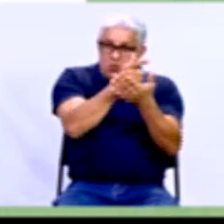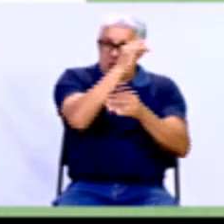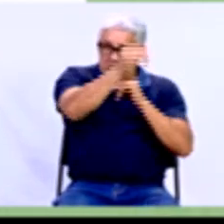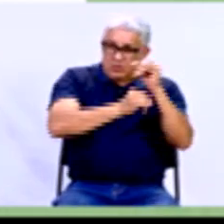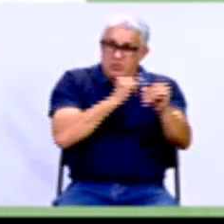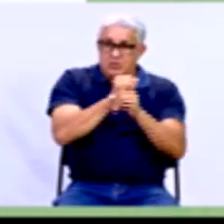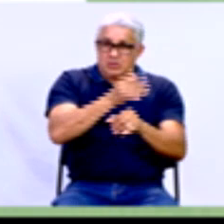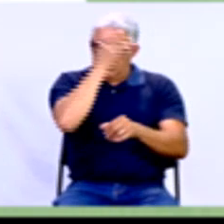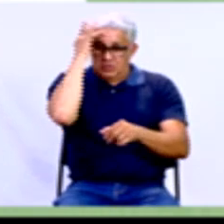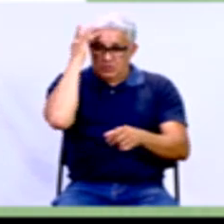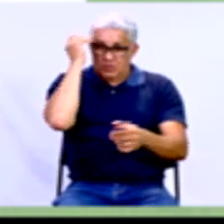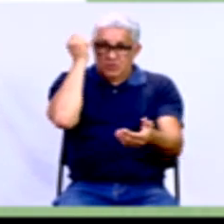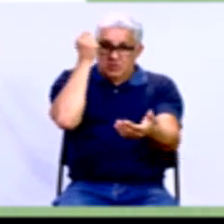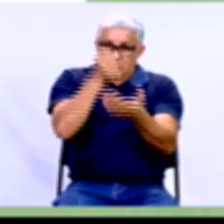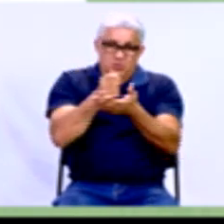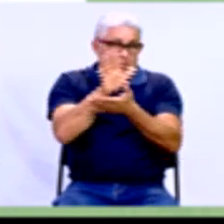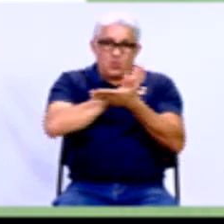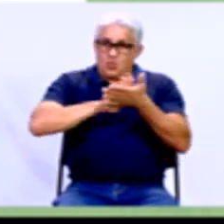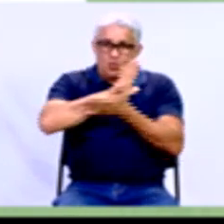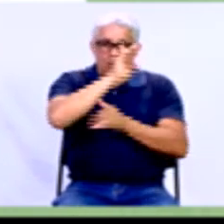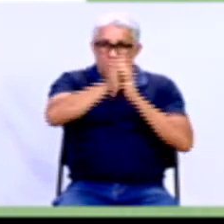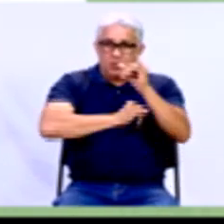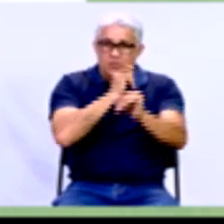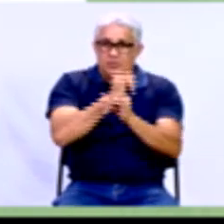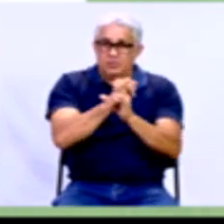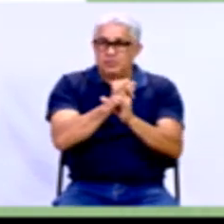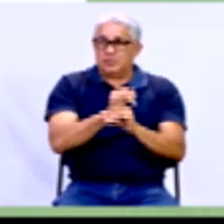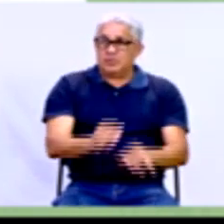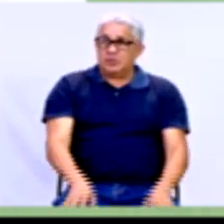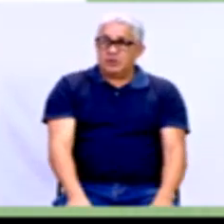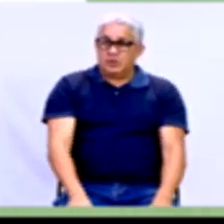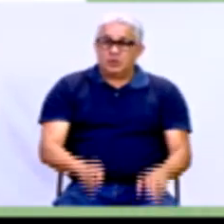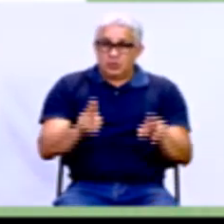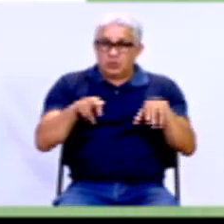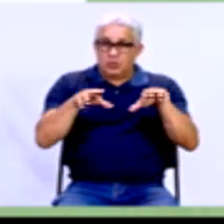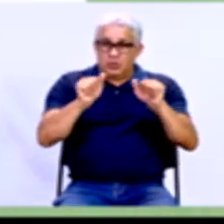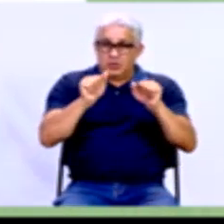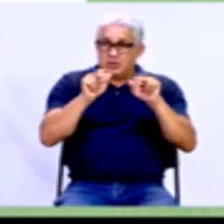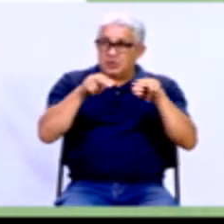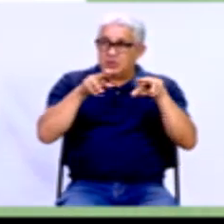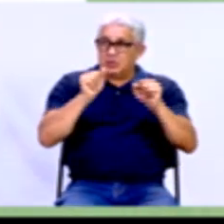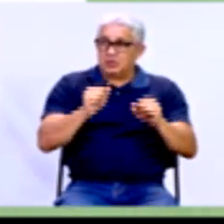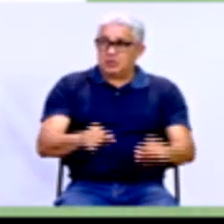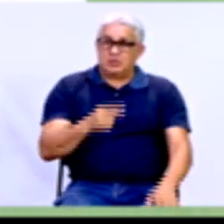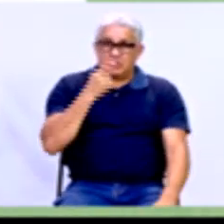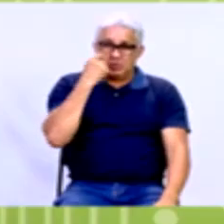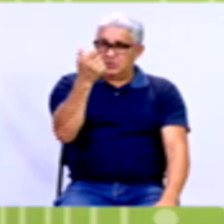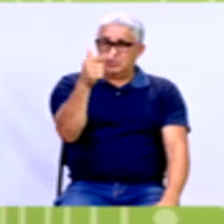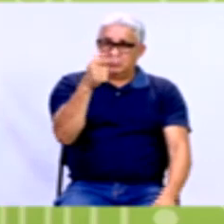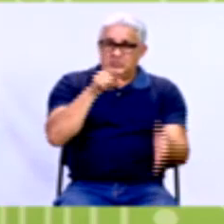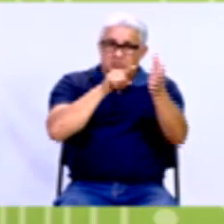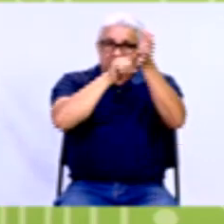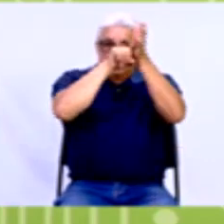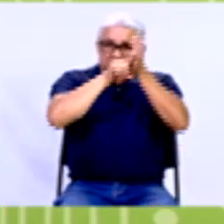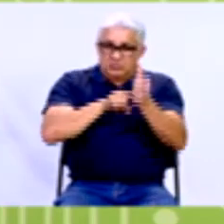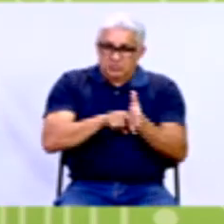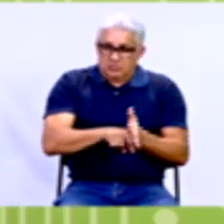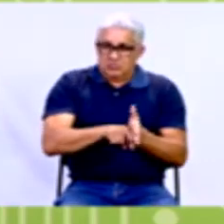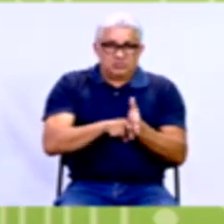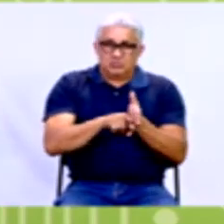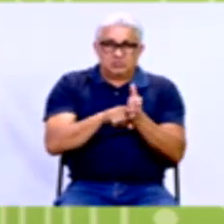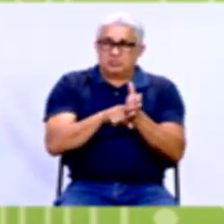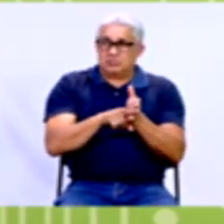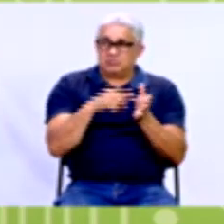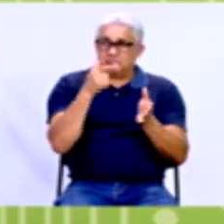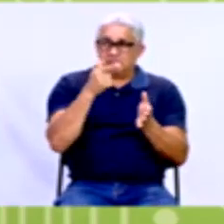As pessoas que não compram pela internet, que não compram nunca, não são interessantes na nossa pesquisa, né? Por quê?